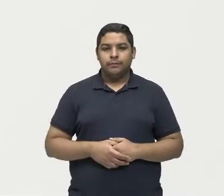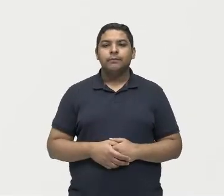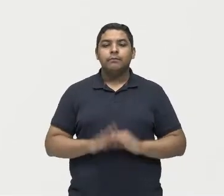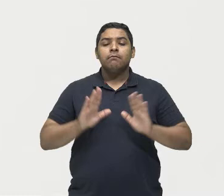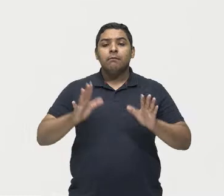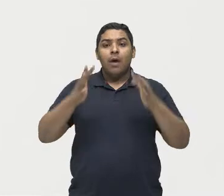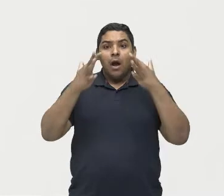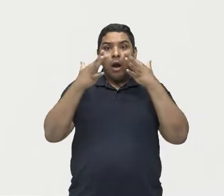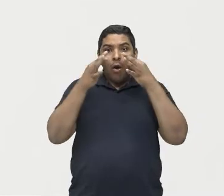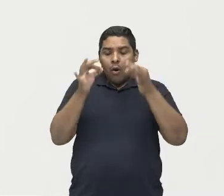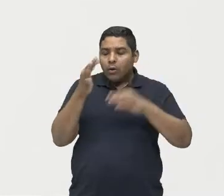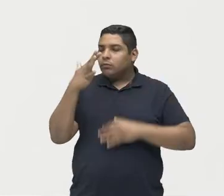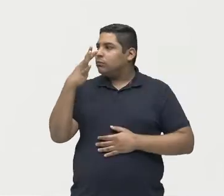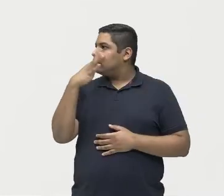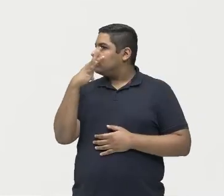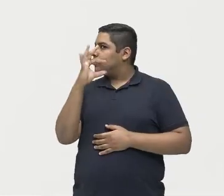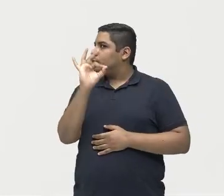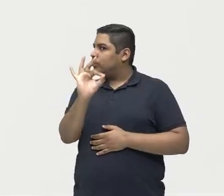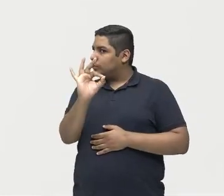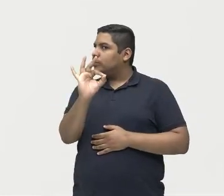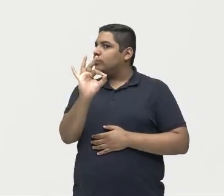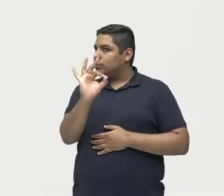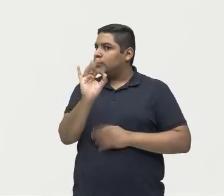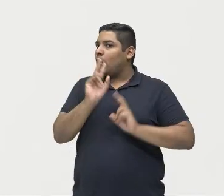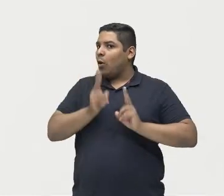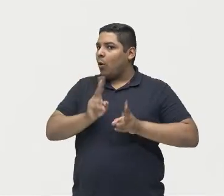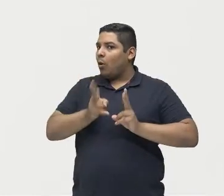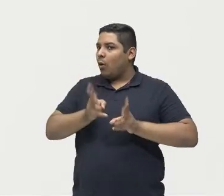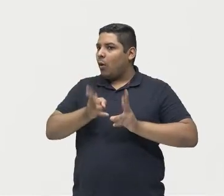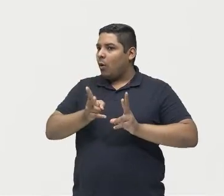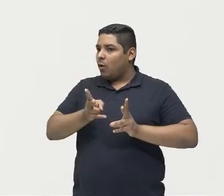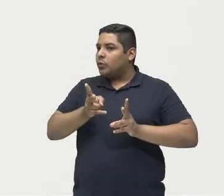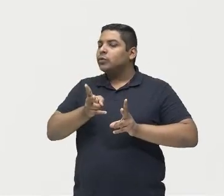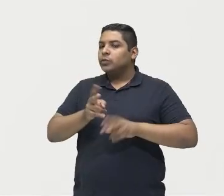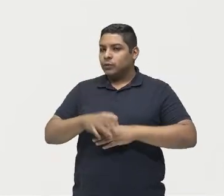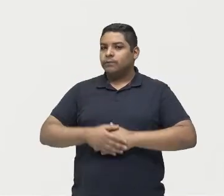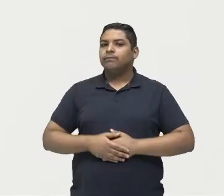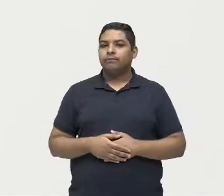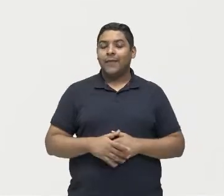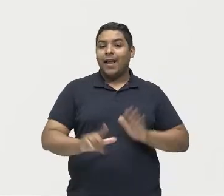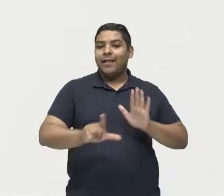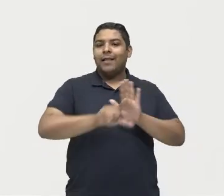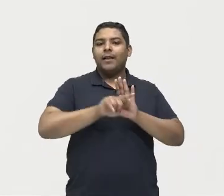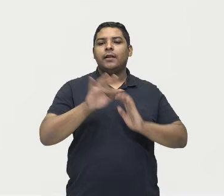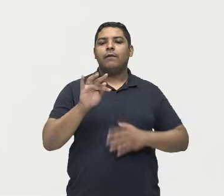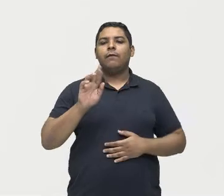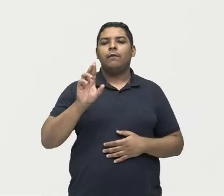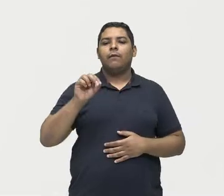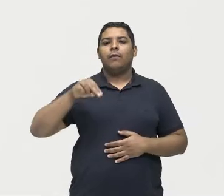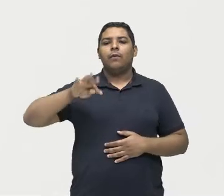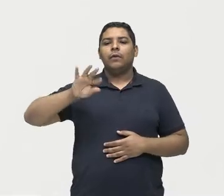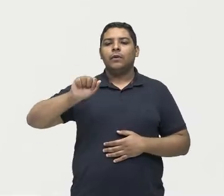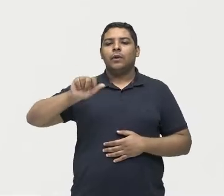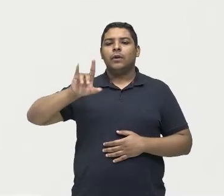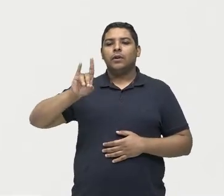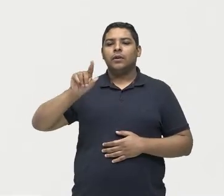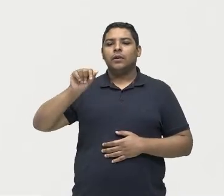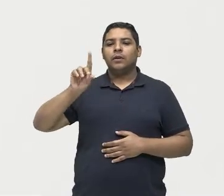está o quê? Observando o espectador. Por isso diz que é a lei da frontalidade. Tem outra também que é a